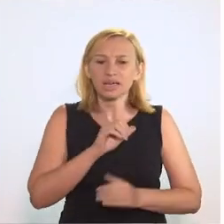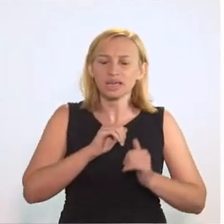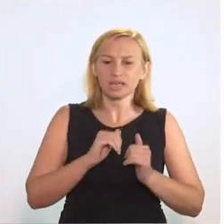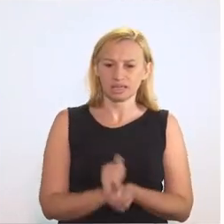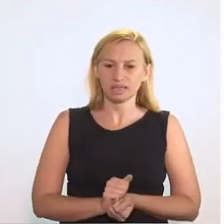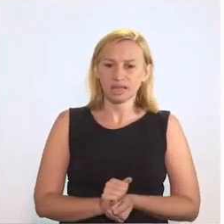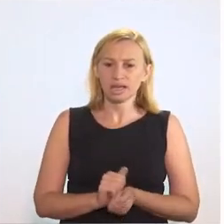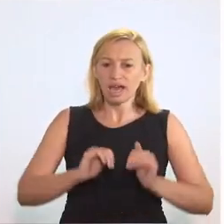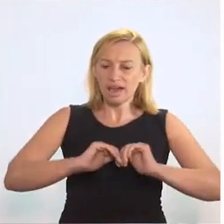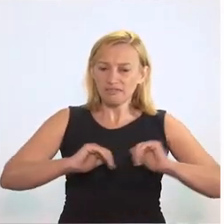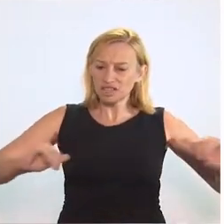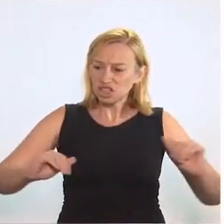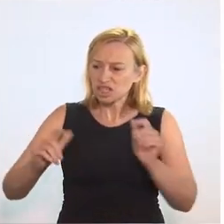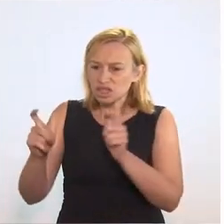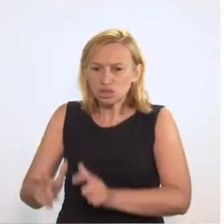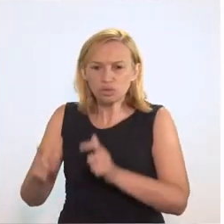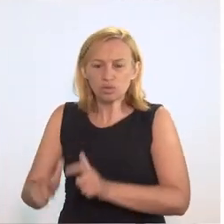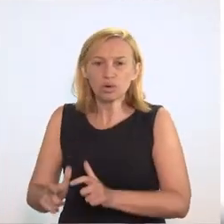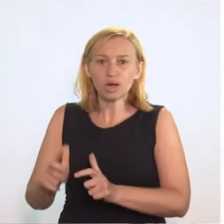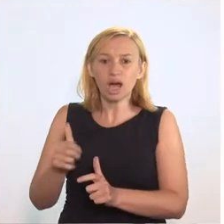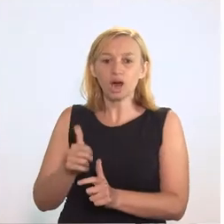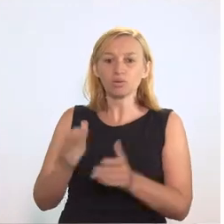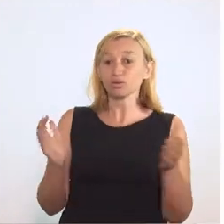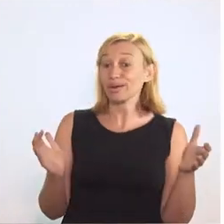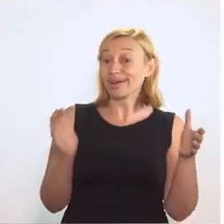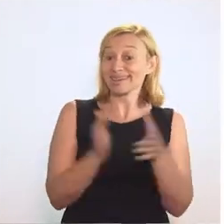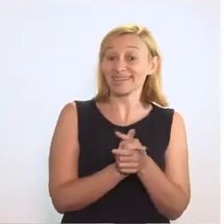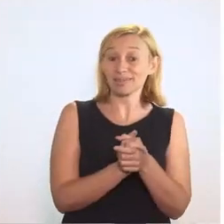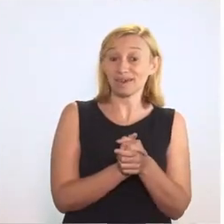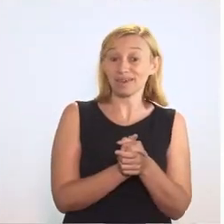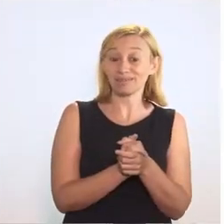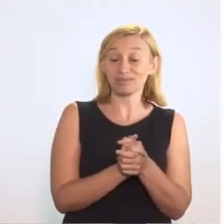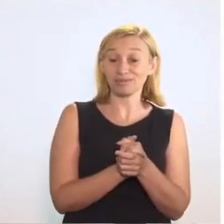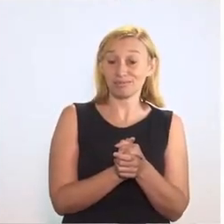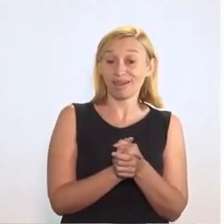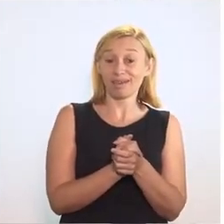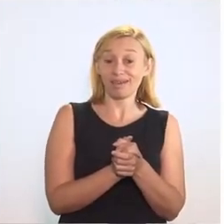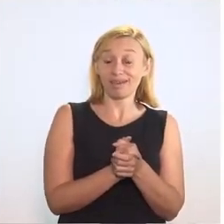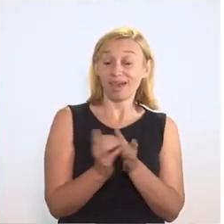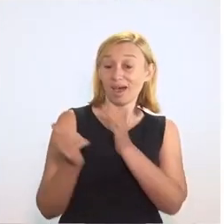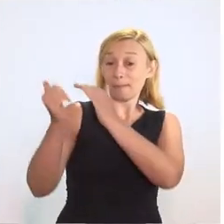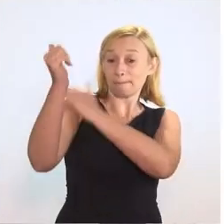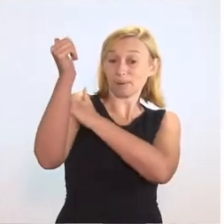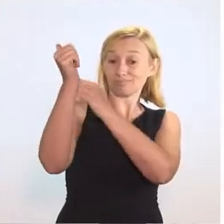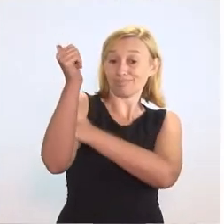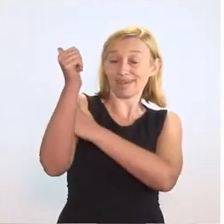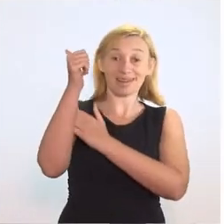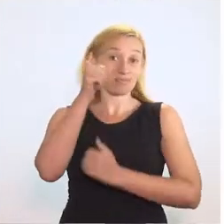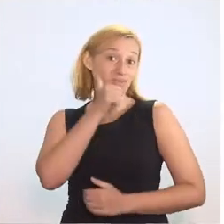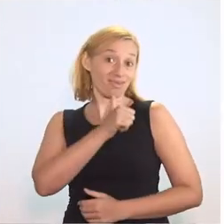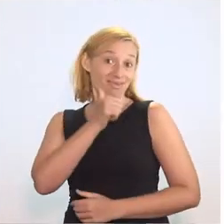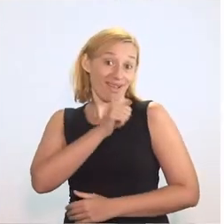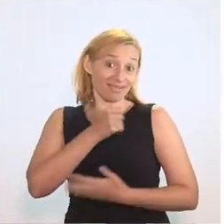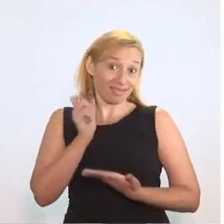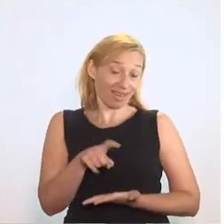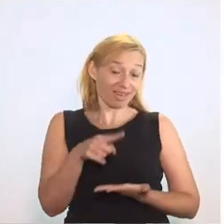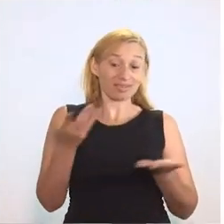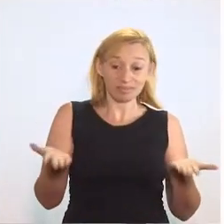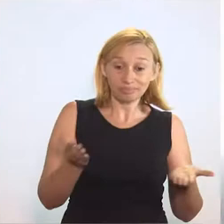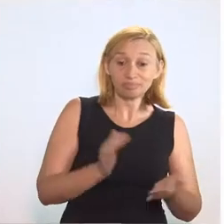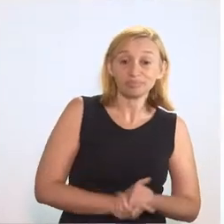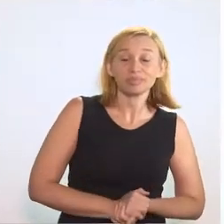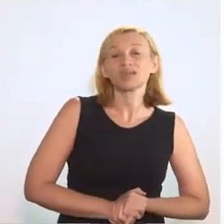né? Afastar a gente desse lugar e que, onde o status civil pondera a mãe que nós somos e o quão